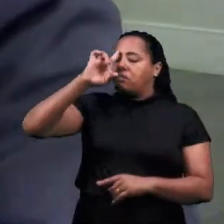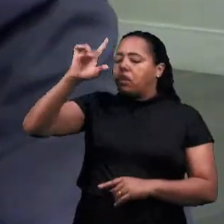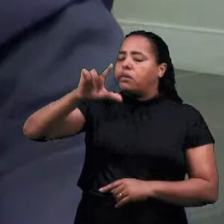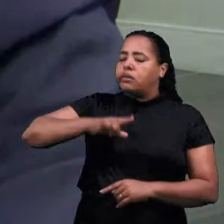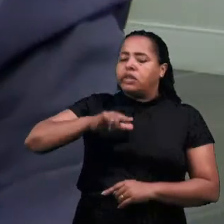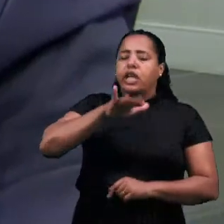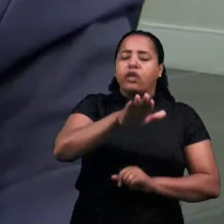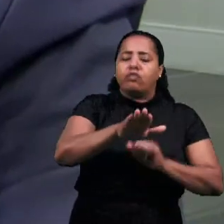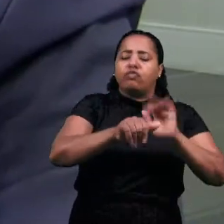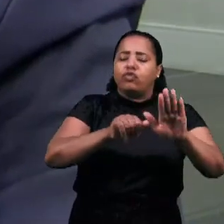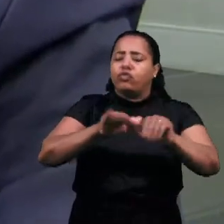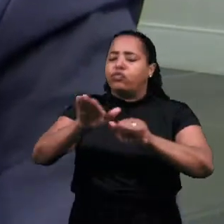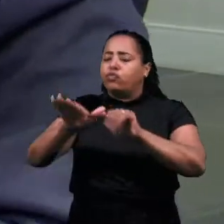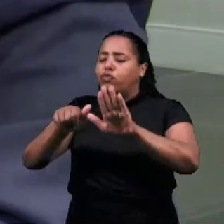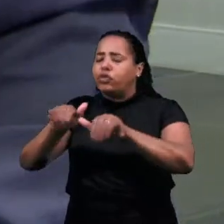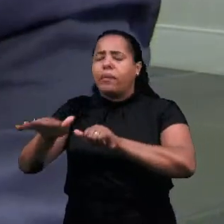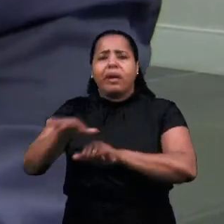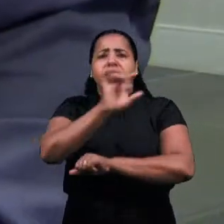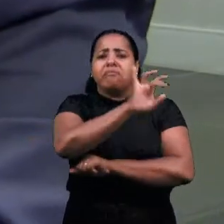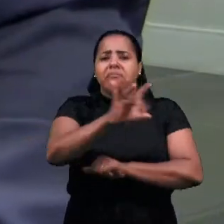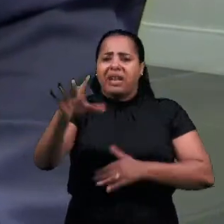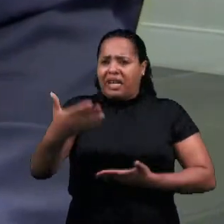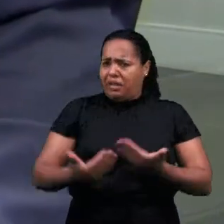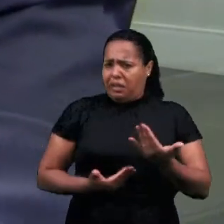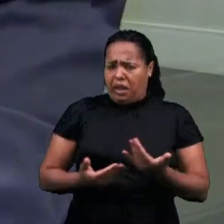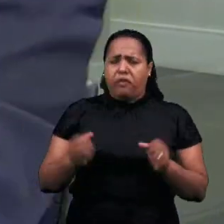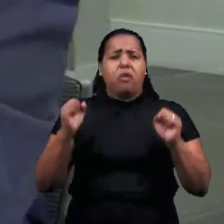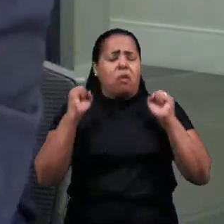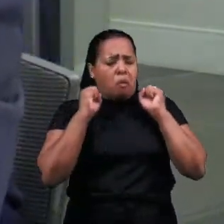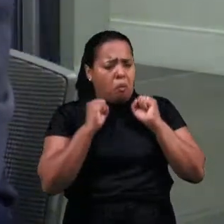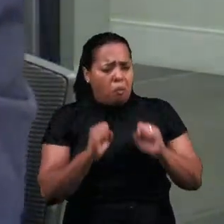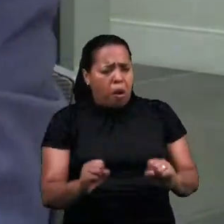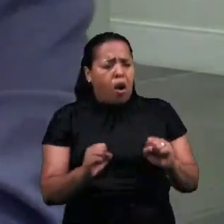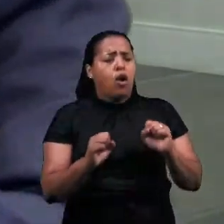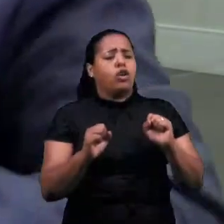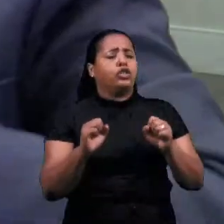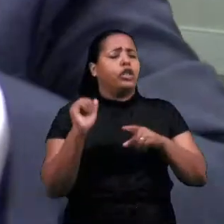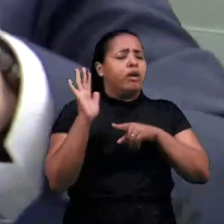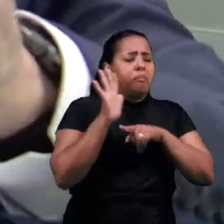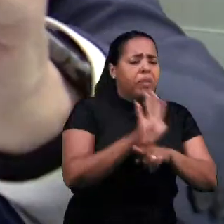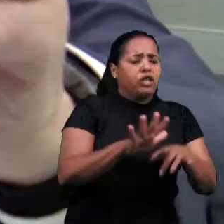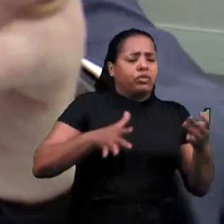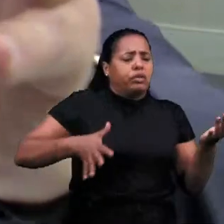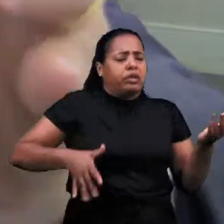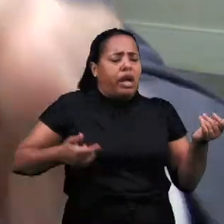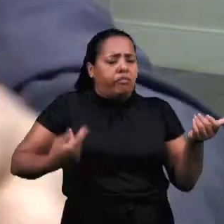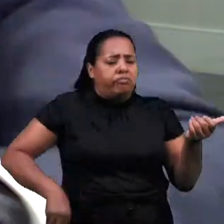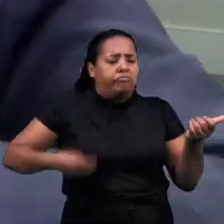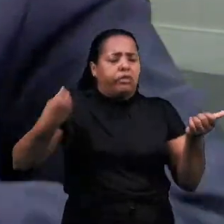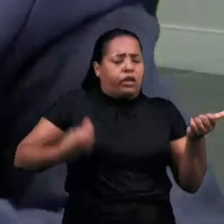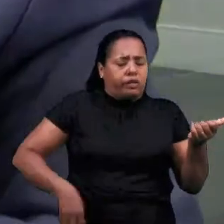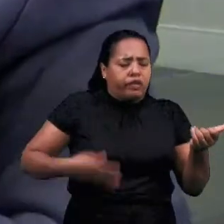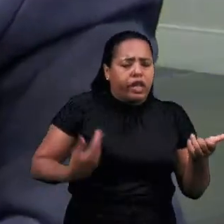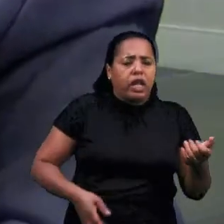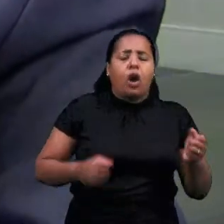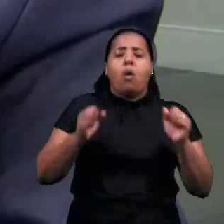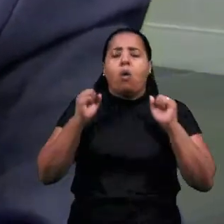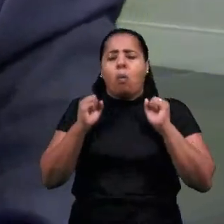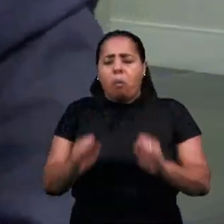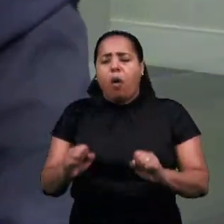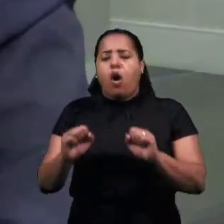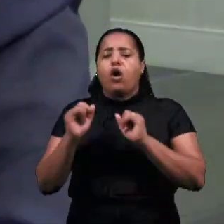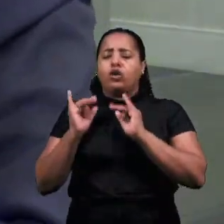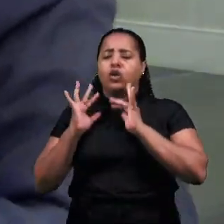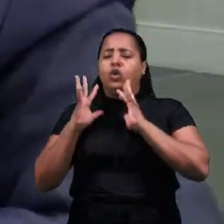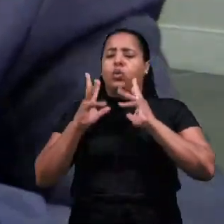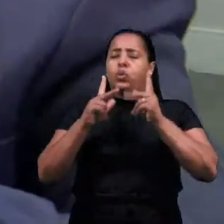cada crente, para cada servo. Pode ser um chamado para ajudar tocando um violão, ajudar na manutenção do templo